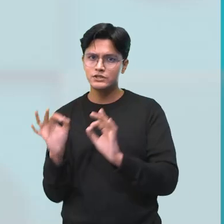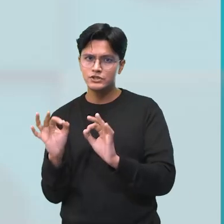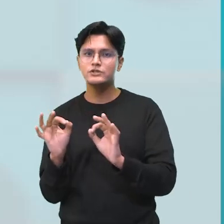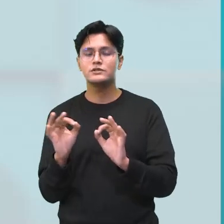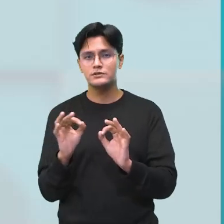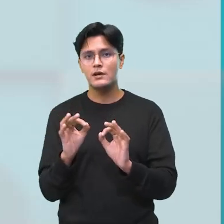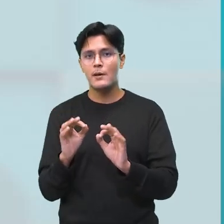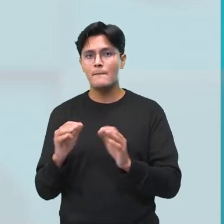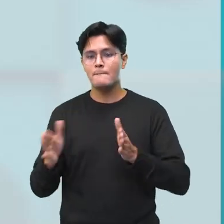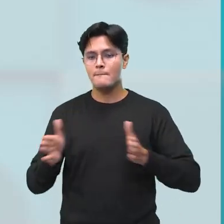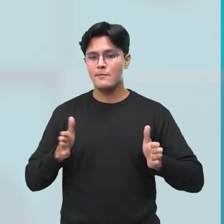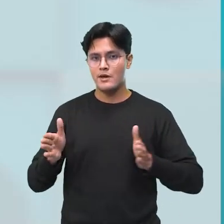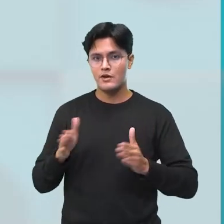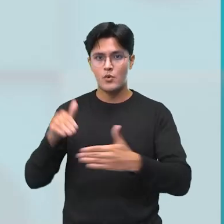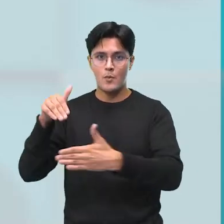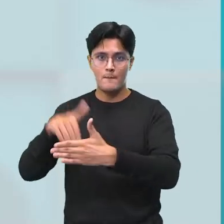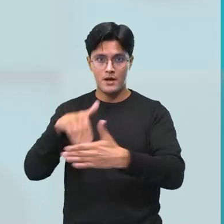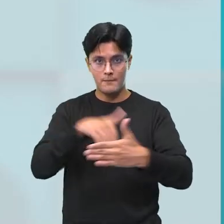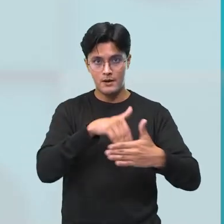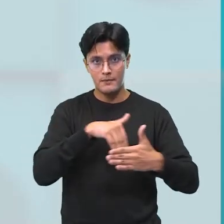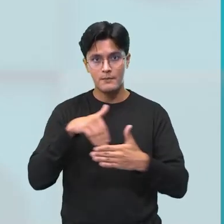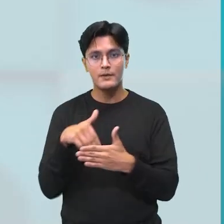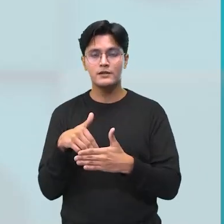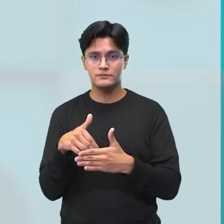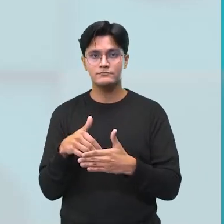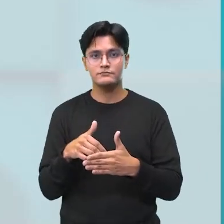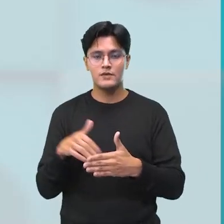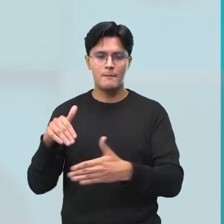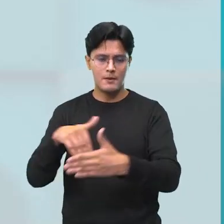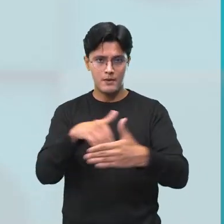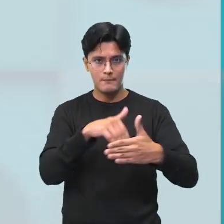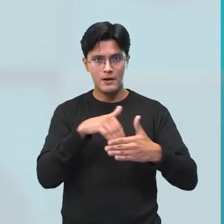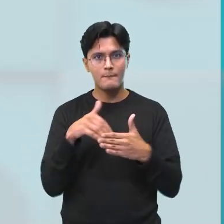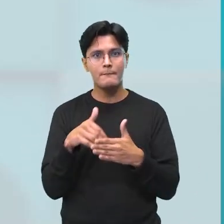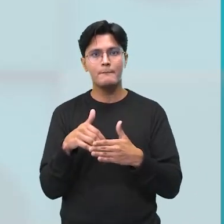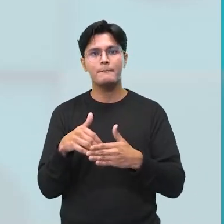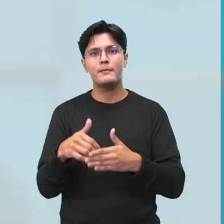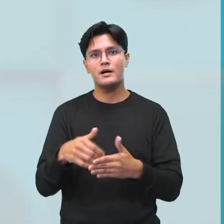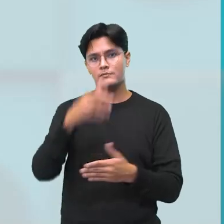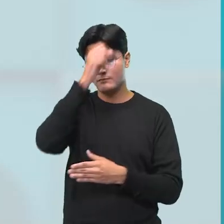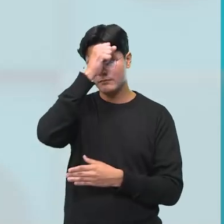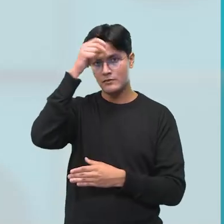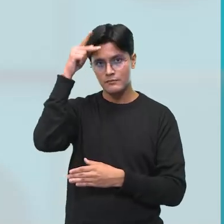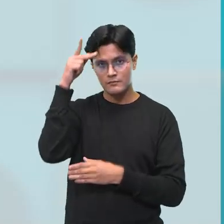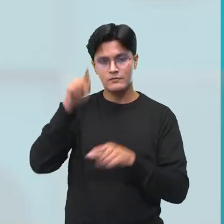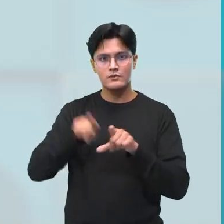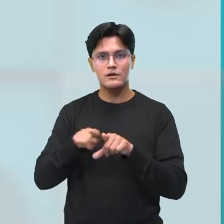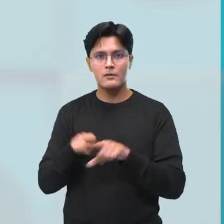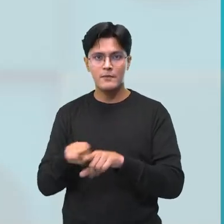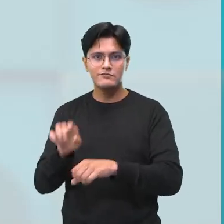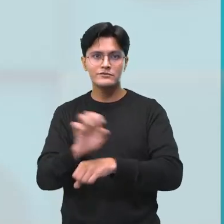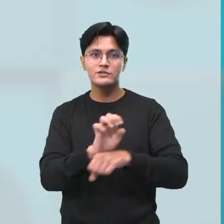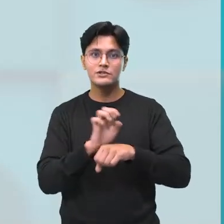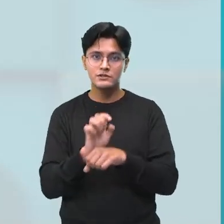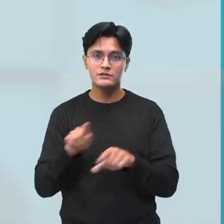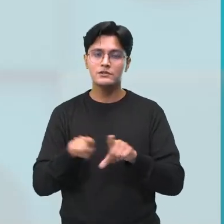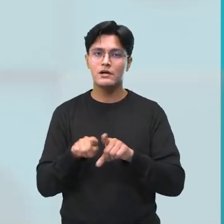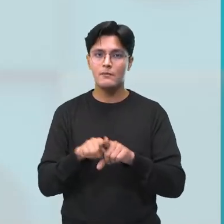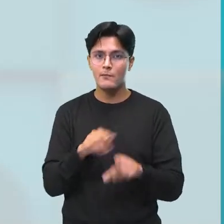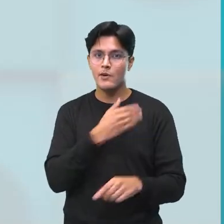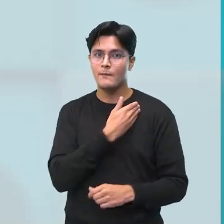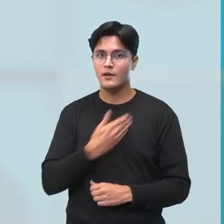as eleições. As eleições, né, municipais, eleições estaduais, as eleições